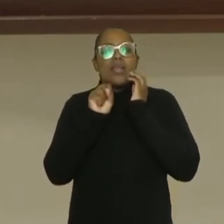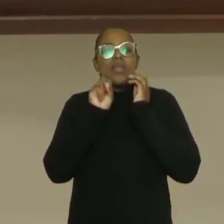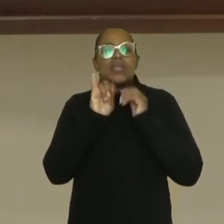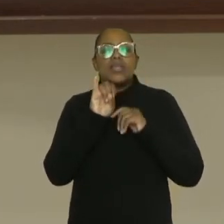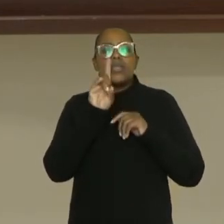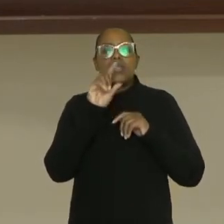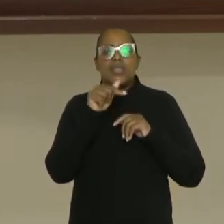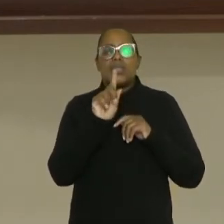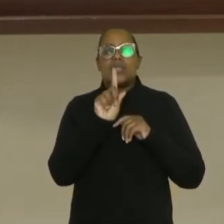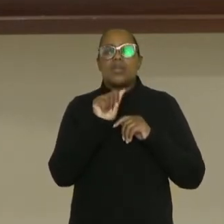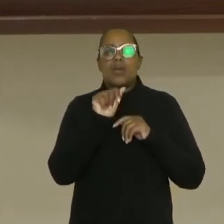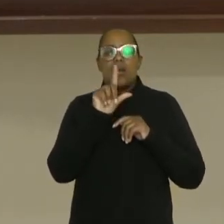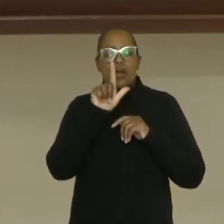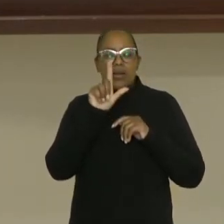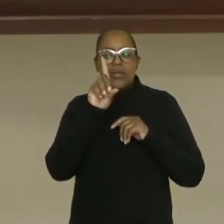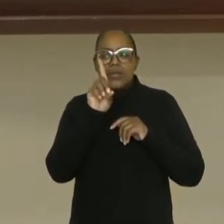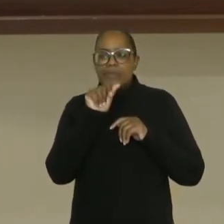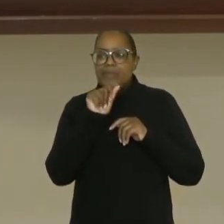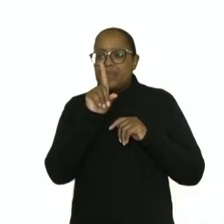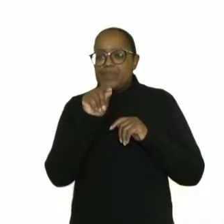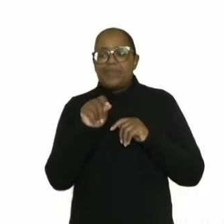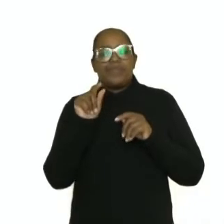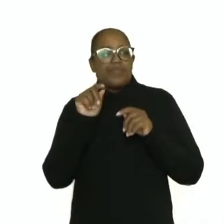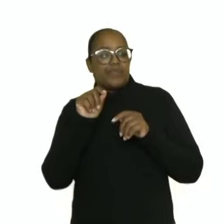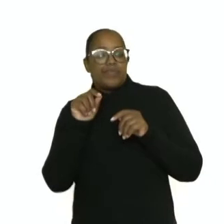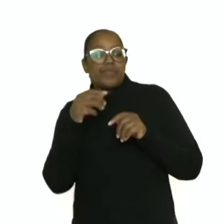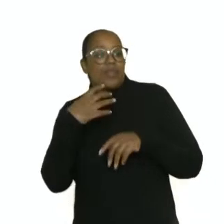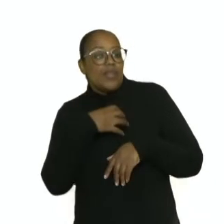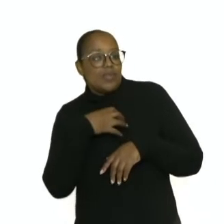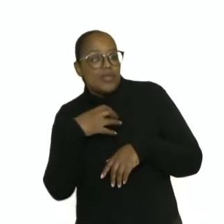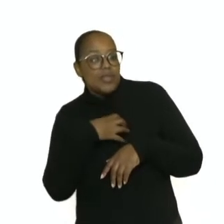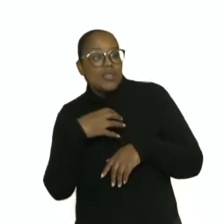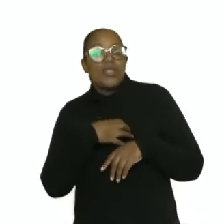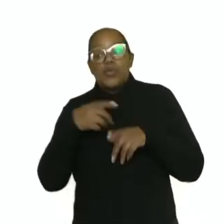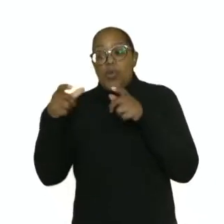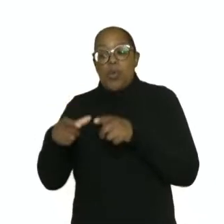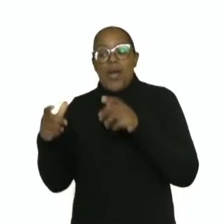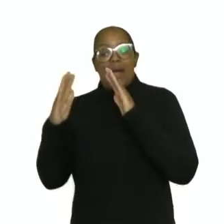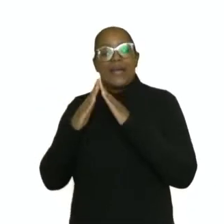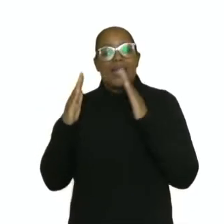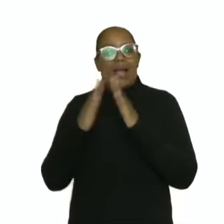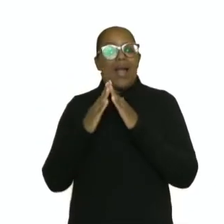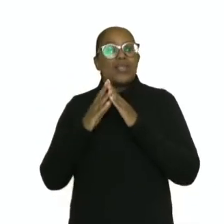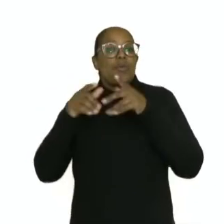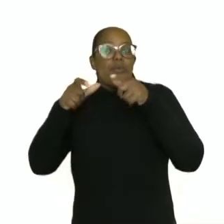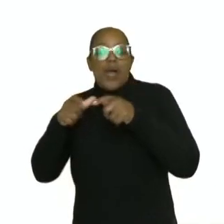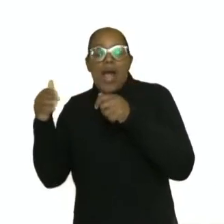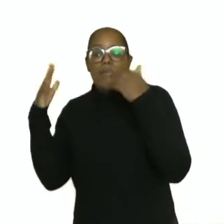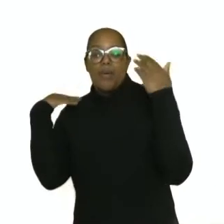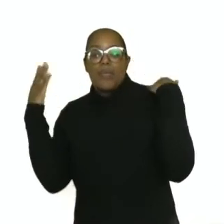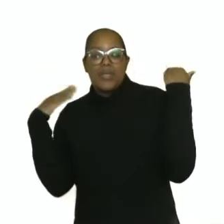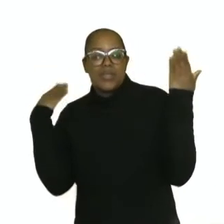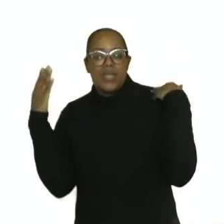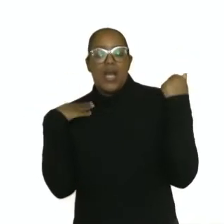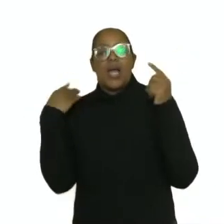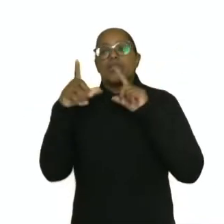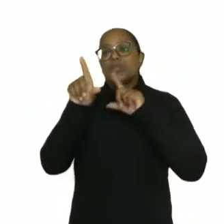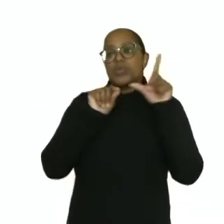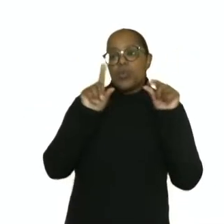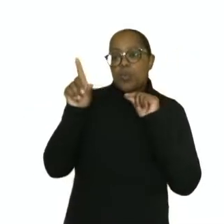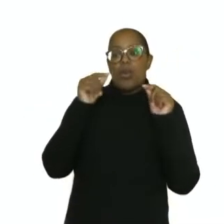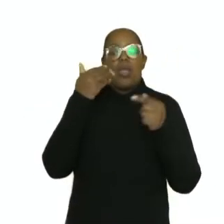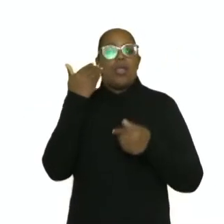de gênero, raça, classe, local de residência, opções de lazer, ideologia e escolha